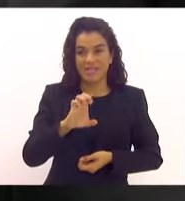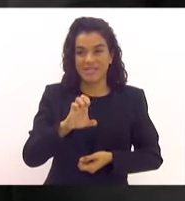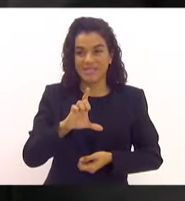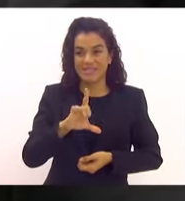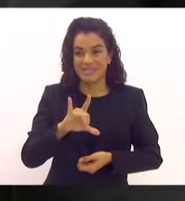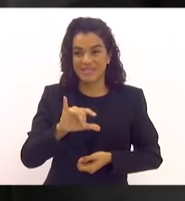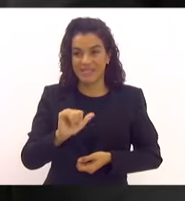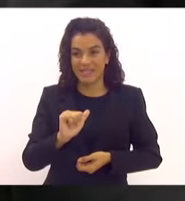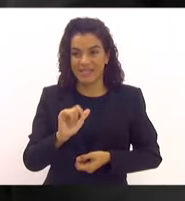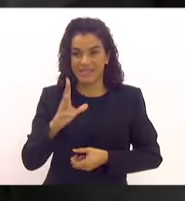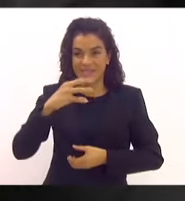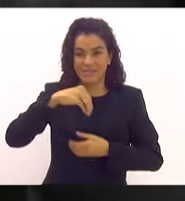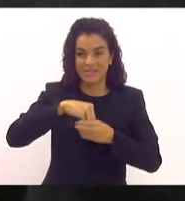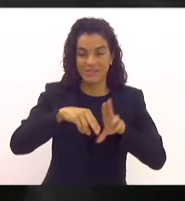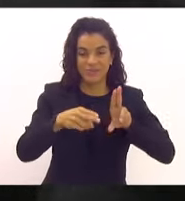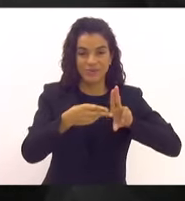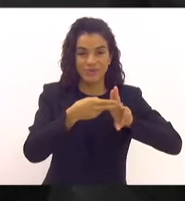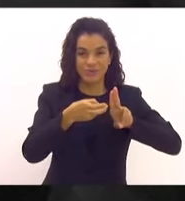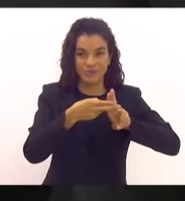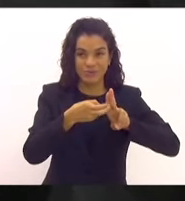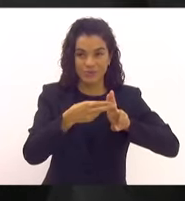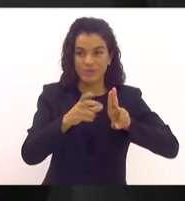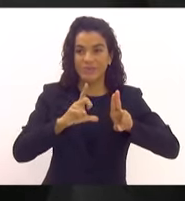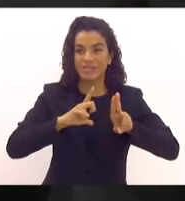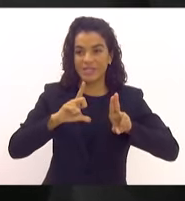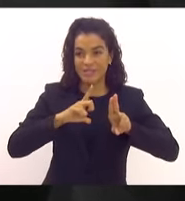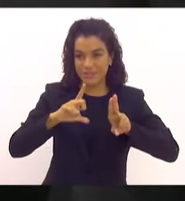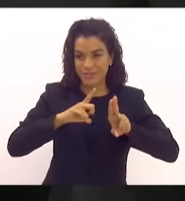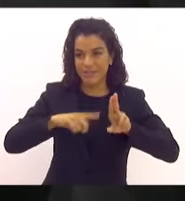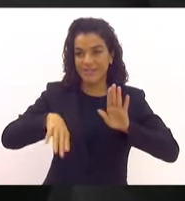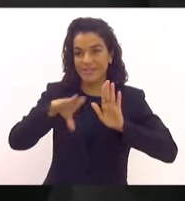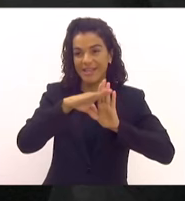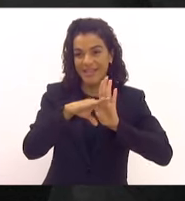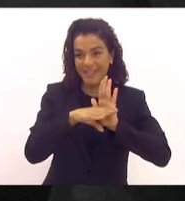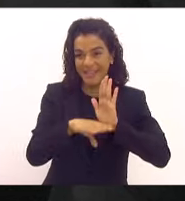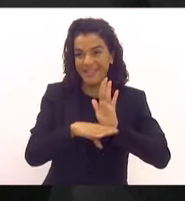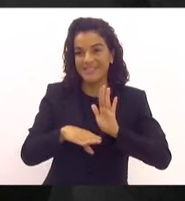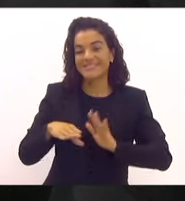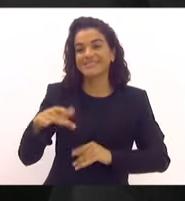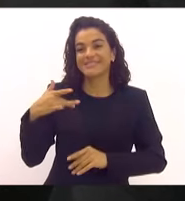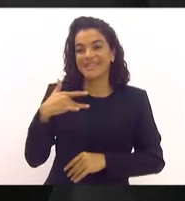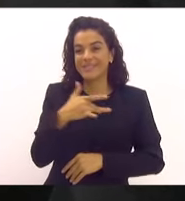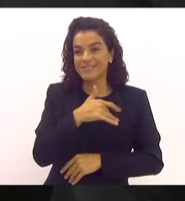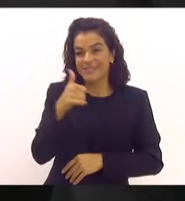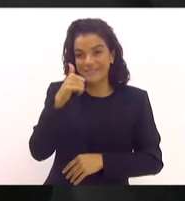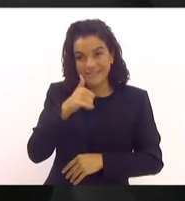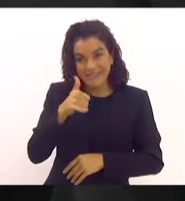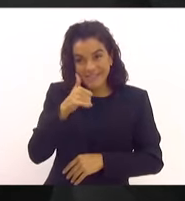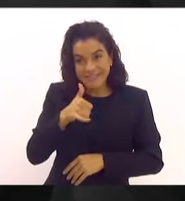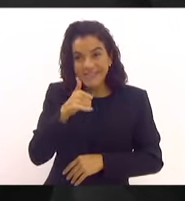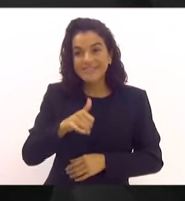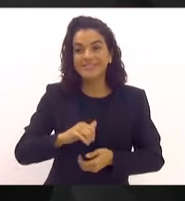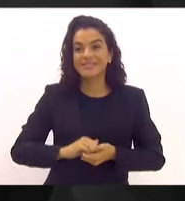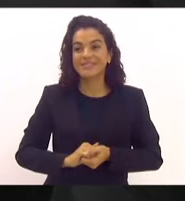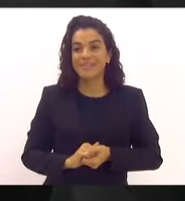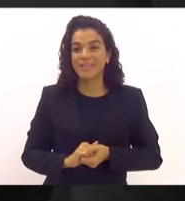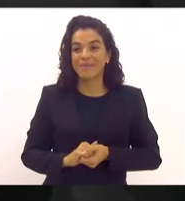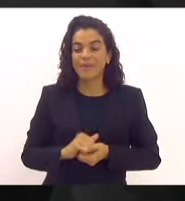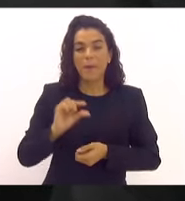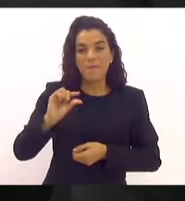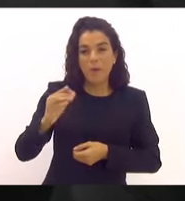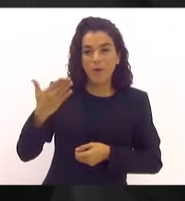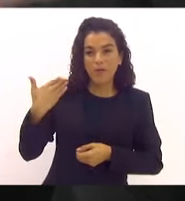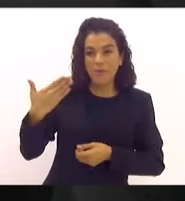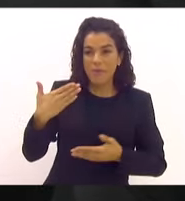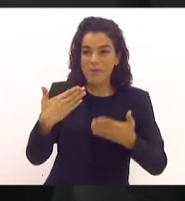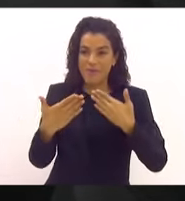dentro do sistema SUS existe, né, um programa de saúde da mulher. No entanto, até recentemente, conversando com